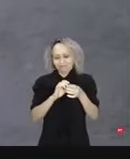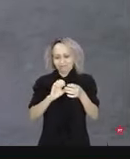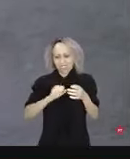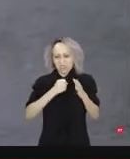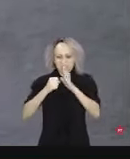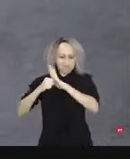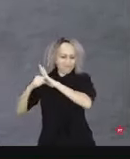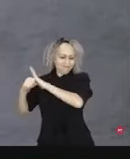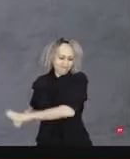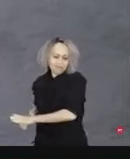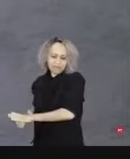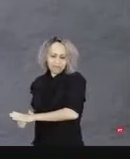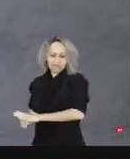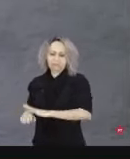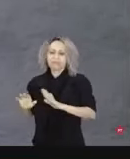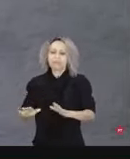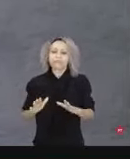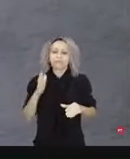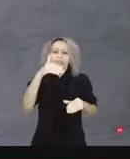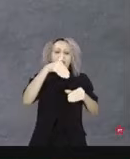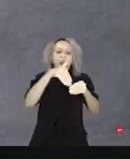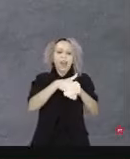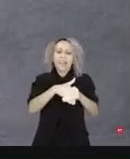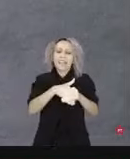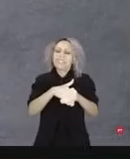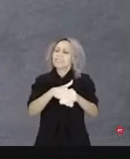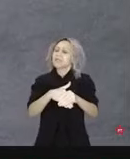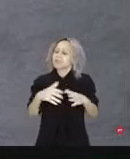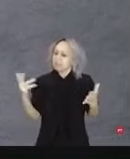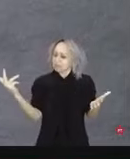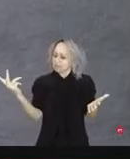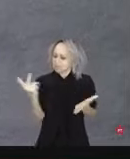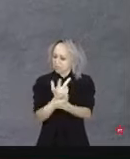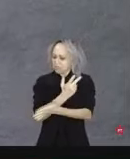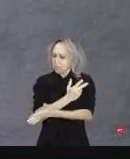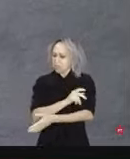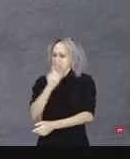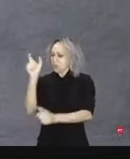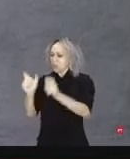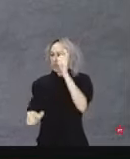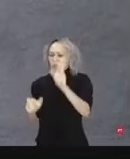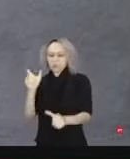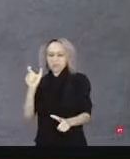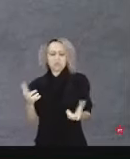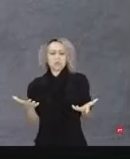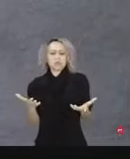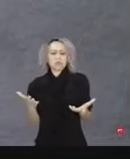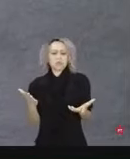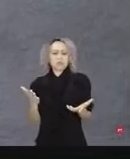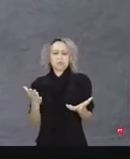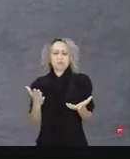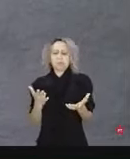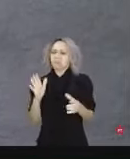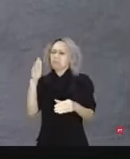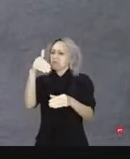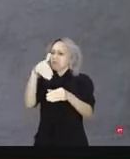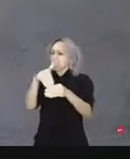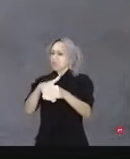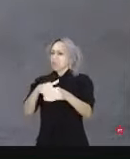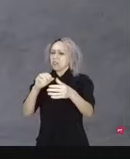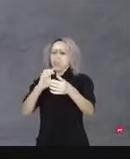as eleitoras e eleitores se manifestaram de maneira livre e soberana. Os vencedores